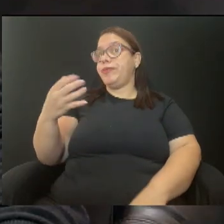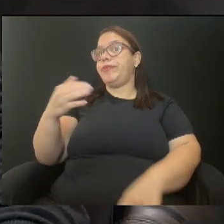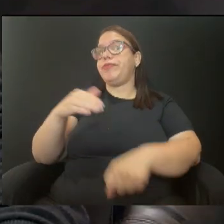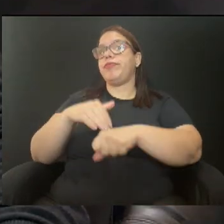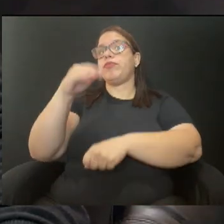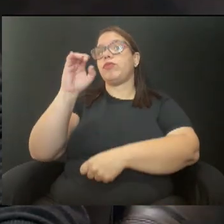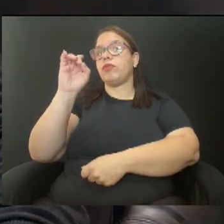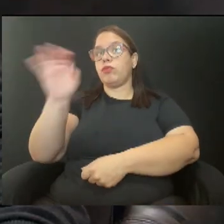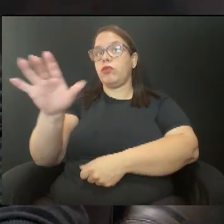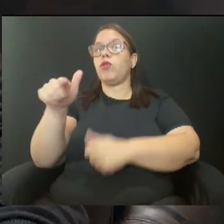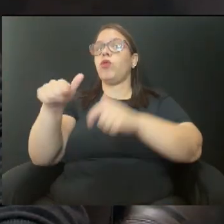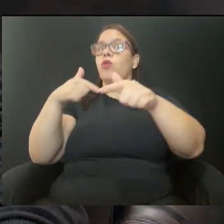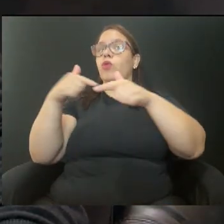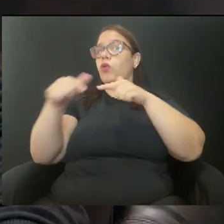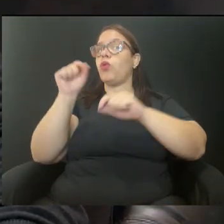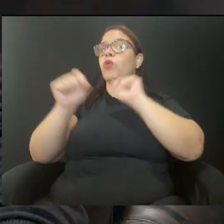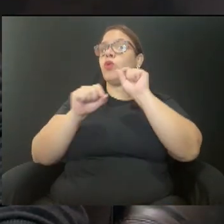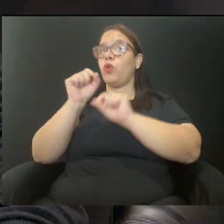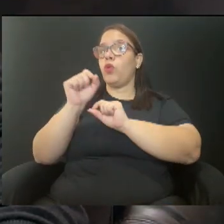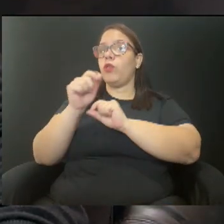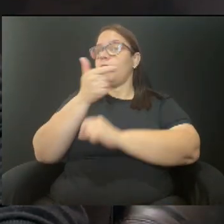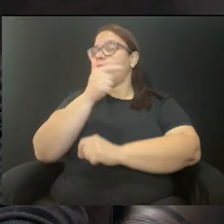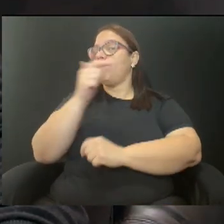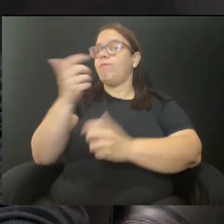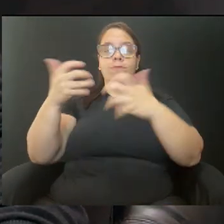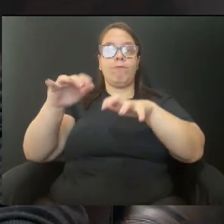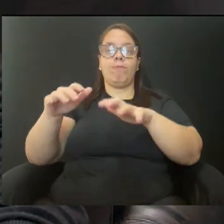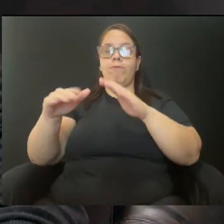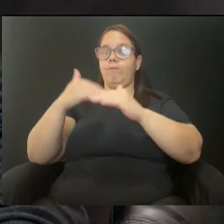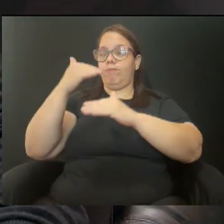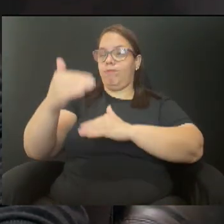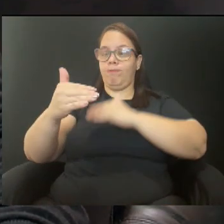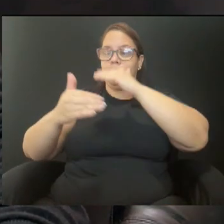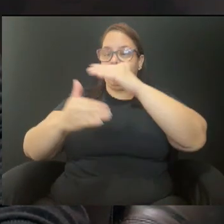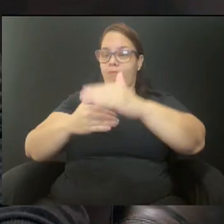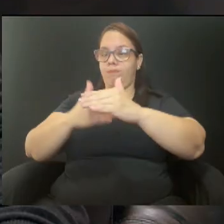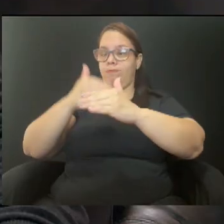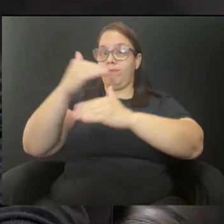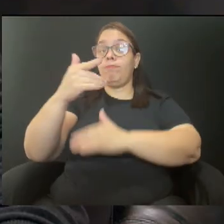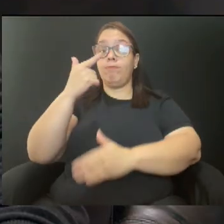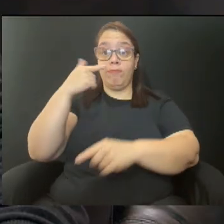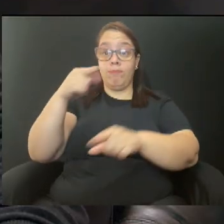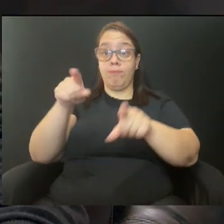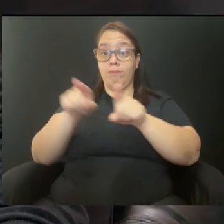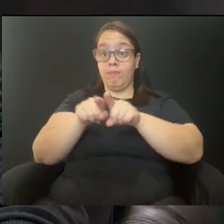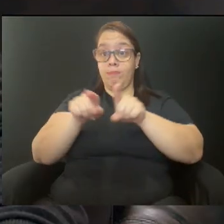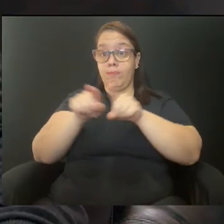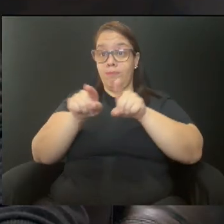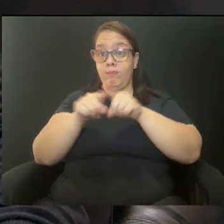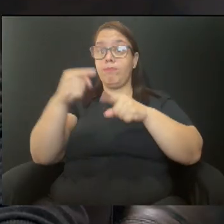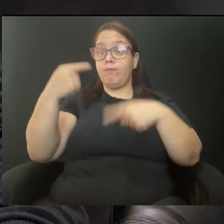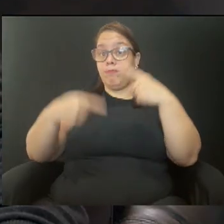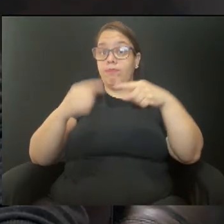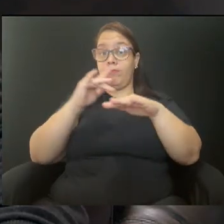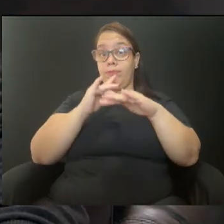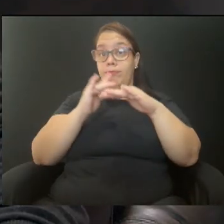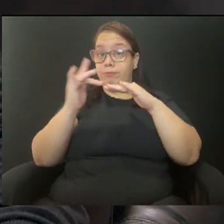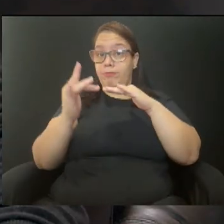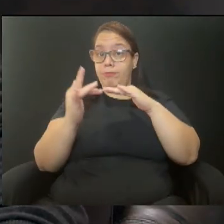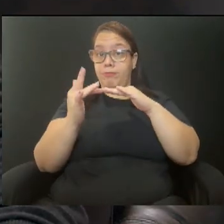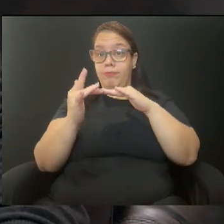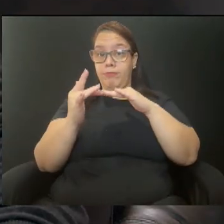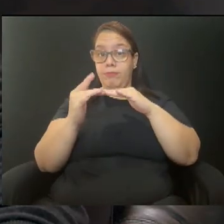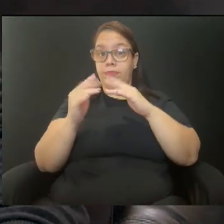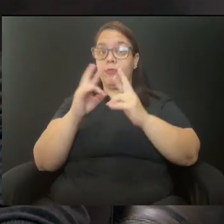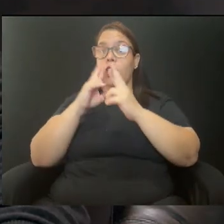uma questão de não querer o processo. Isso a gente vê também, e muito discutido nas redes sociais, em relacionamentos. As